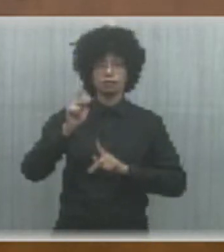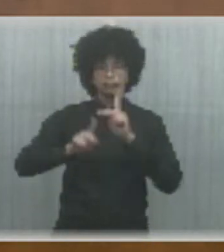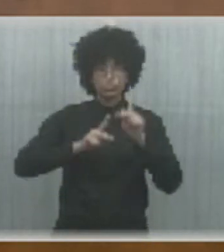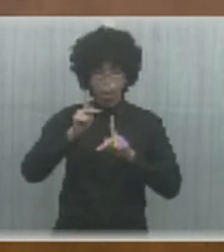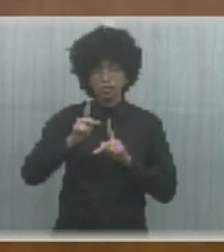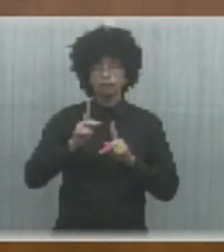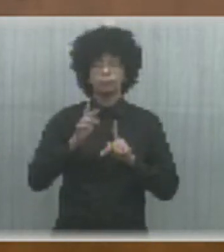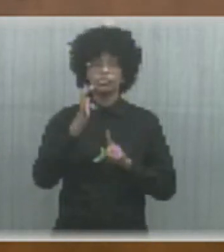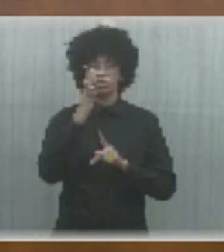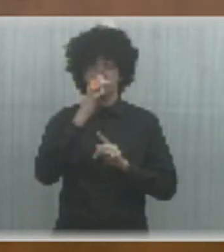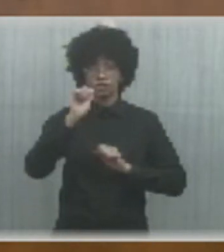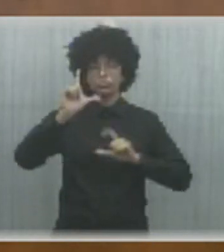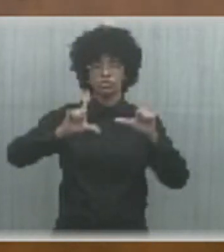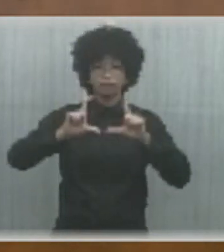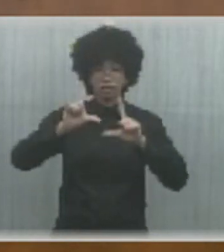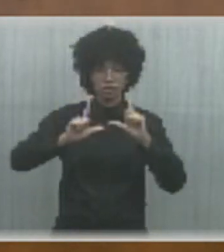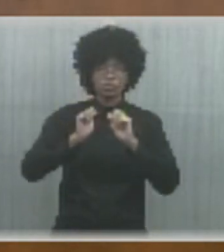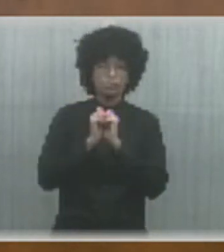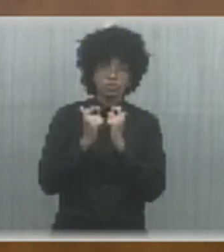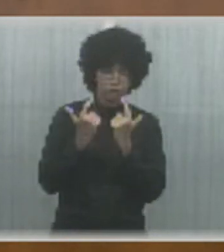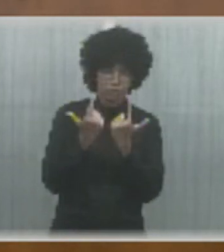toda a sociedade piauiense,